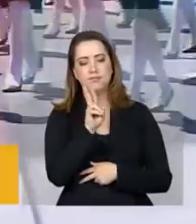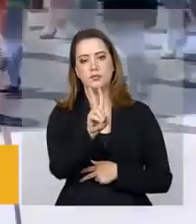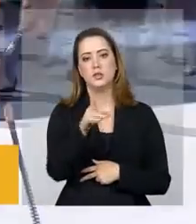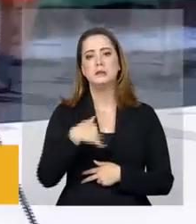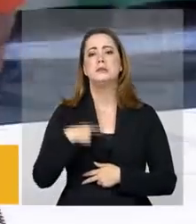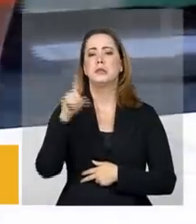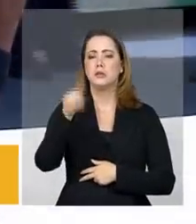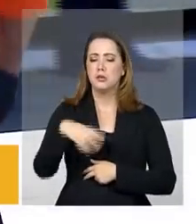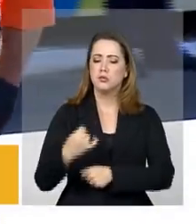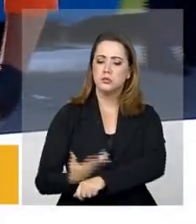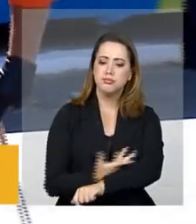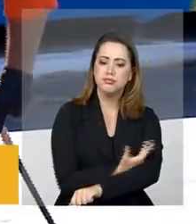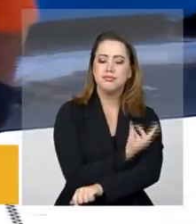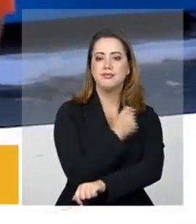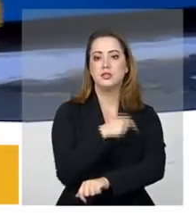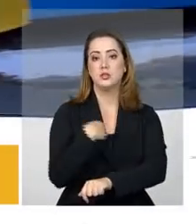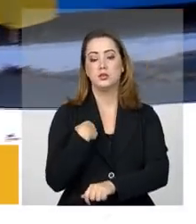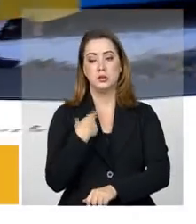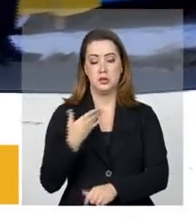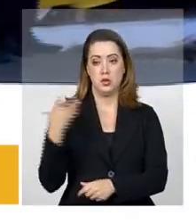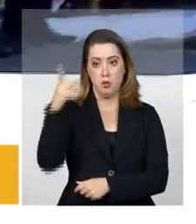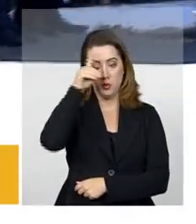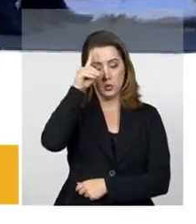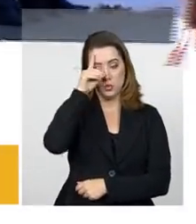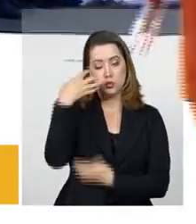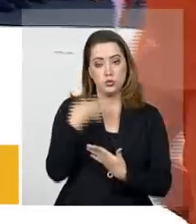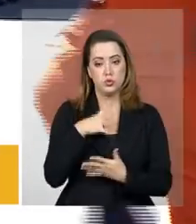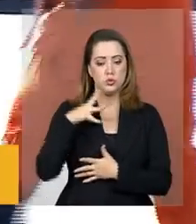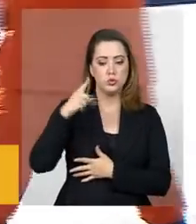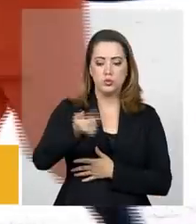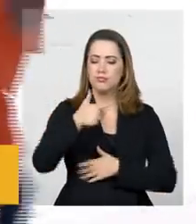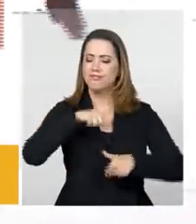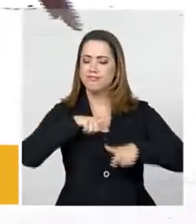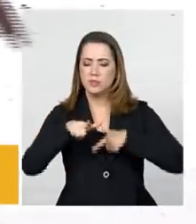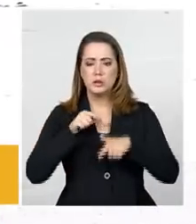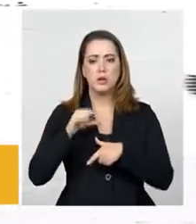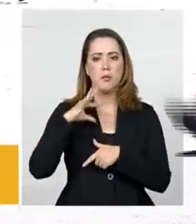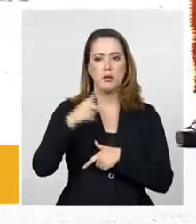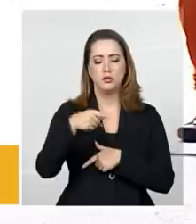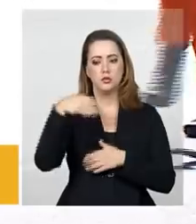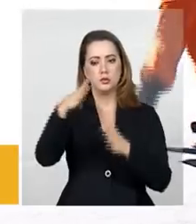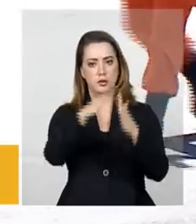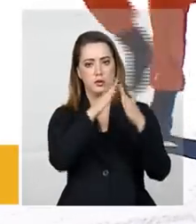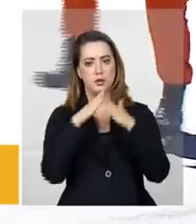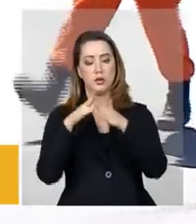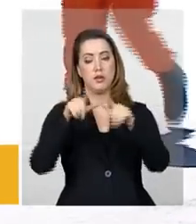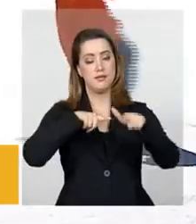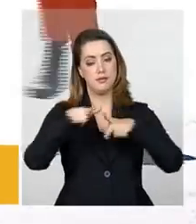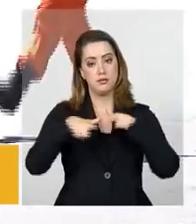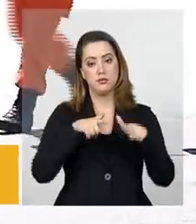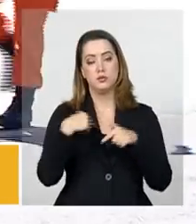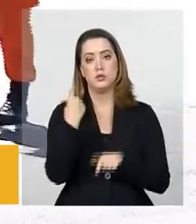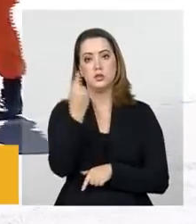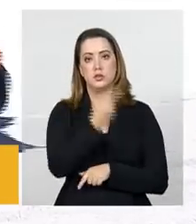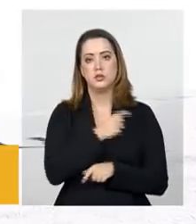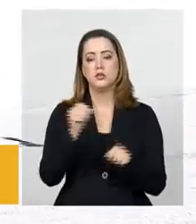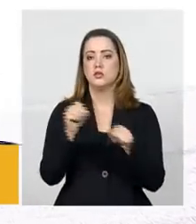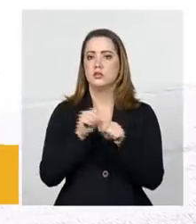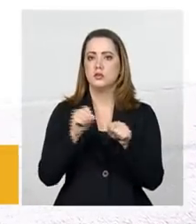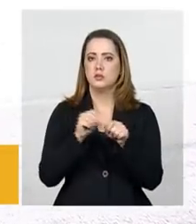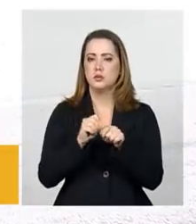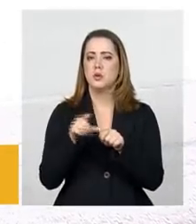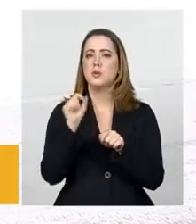aí transporta para o nosso dia a dia, todas as nossas ações, atividades, quer em casa, no trabalho, nós fazemos as